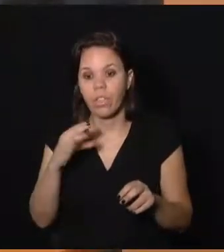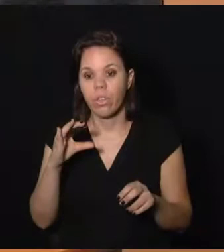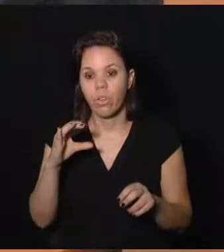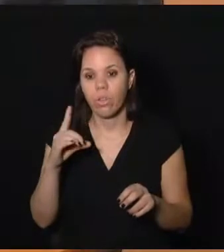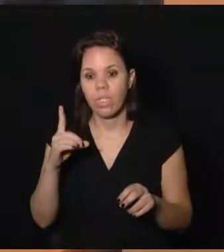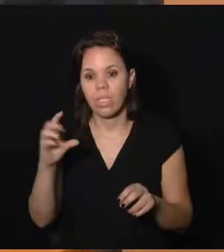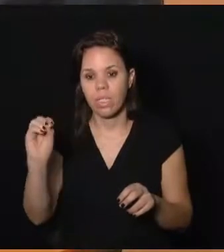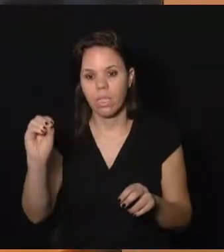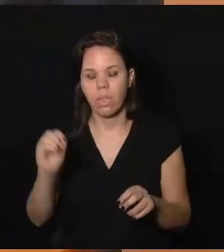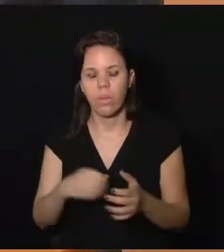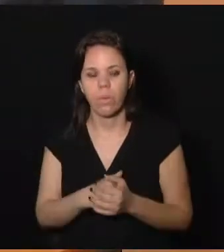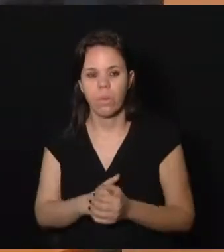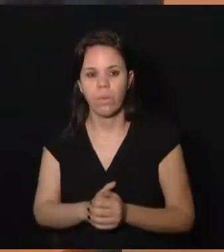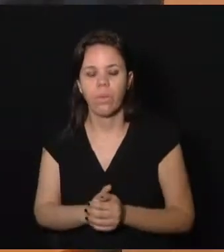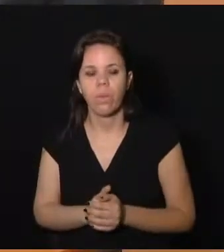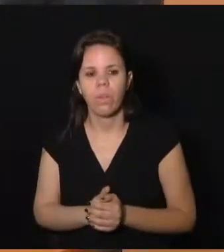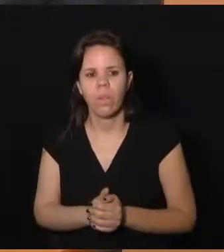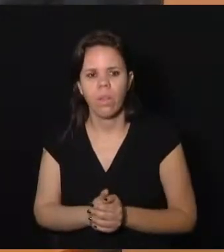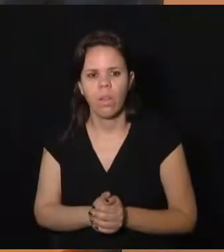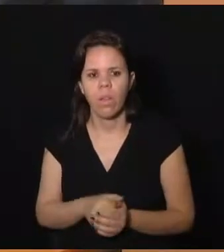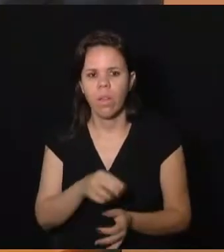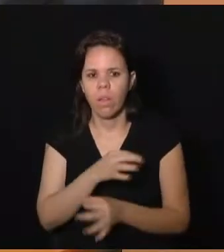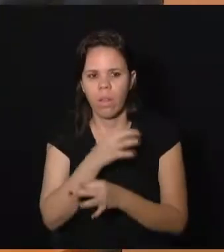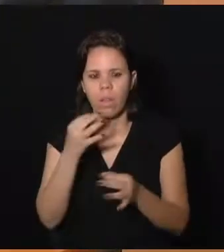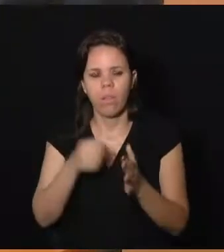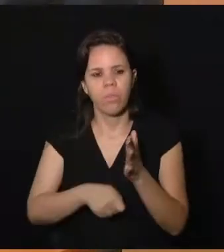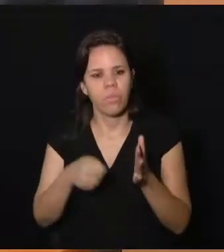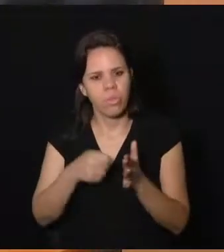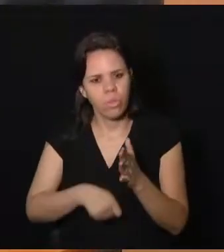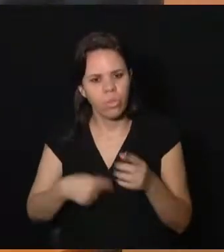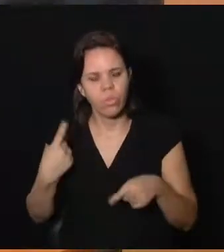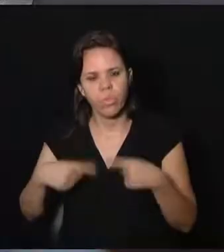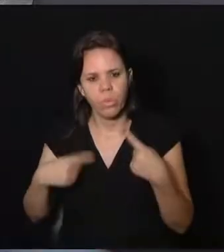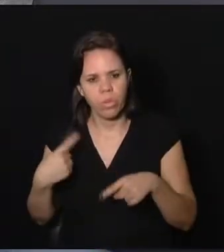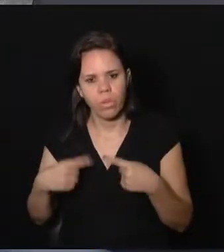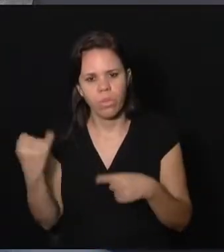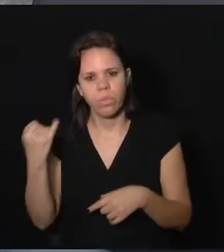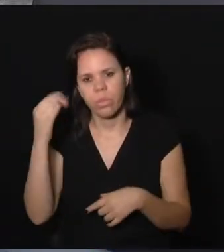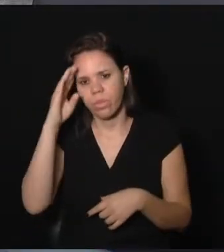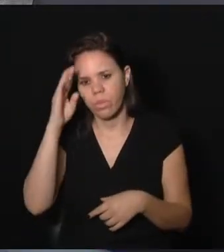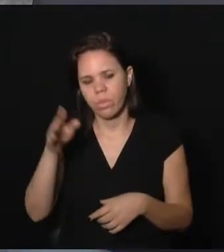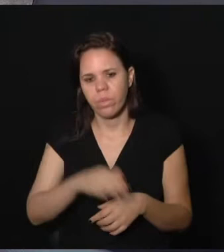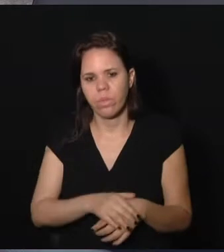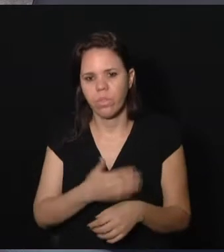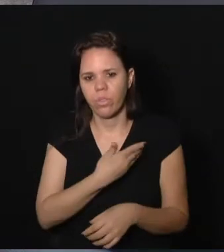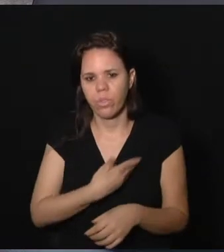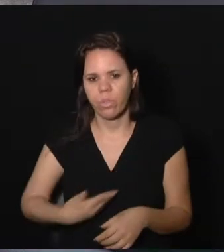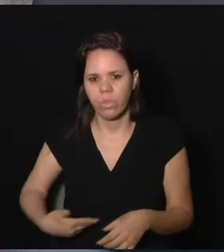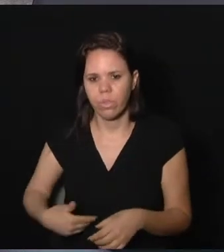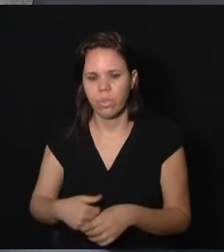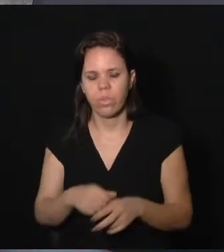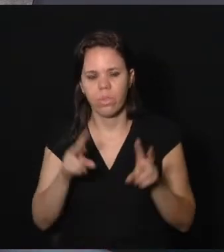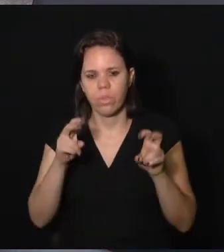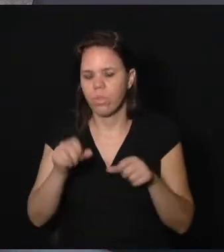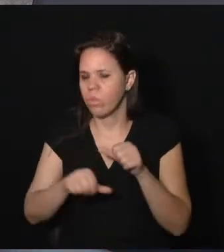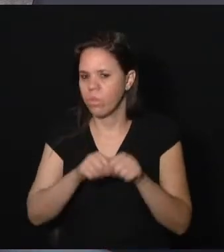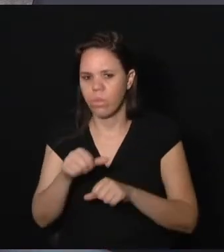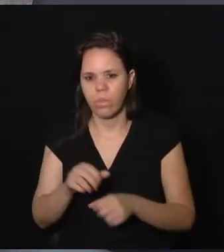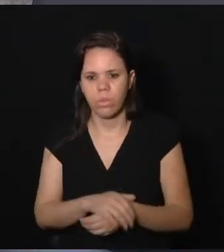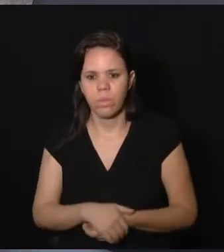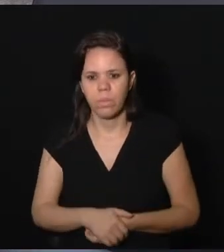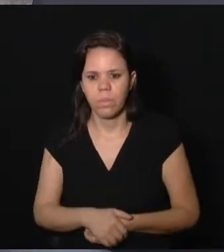a boa política ela é de fundamental importância. E a boa política é aquela de Estado, é aquela que não muda,